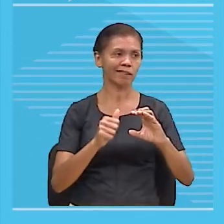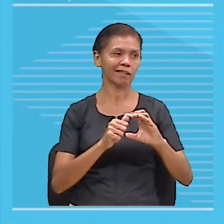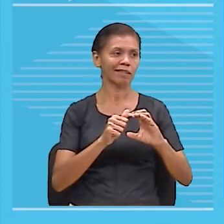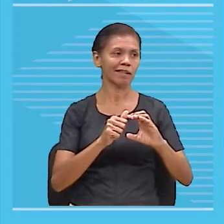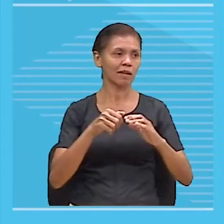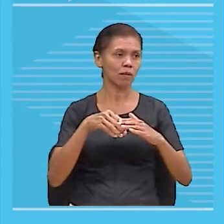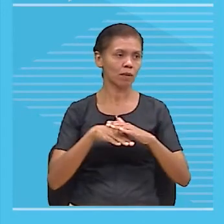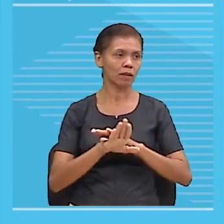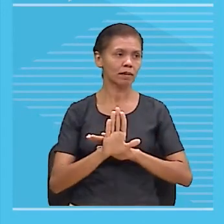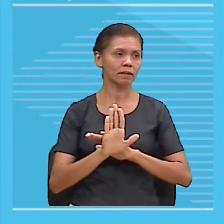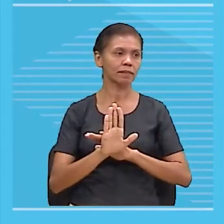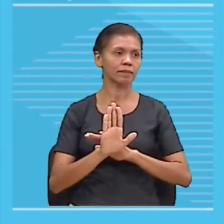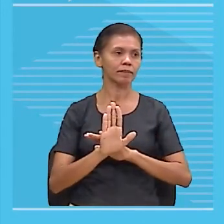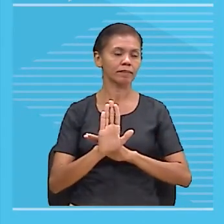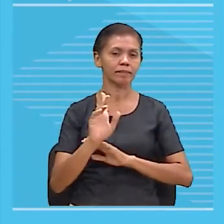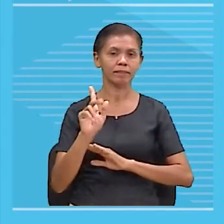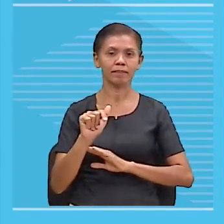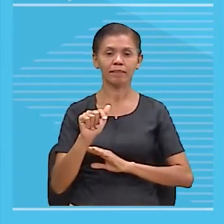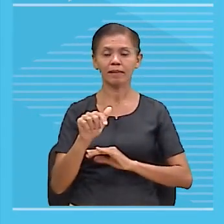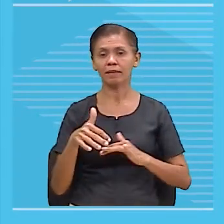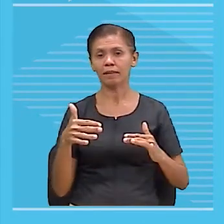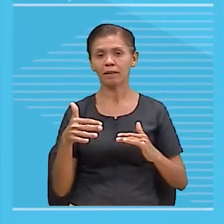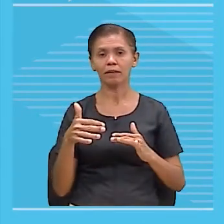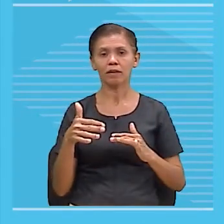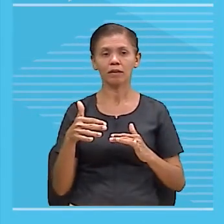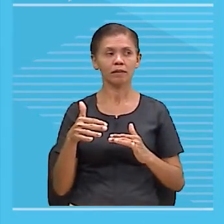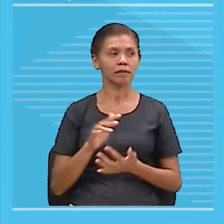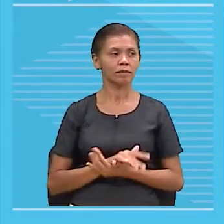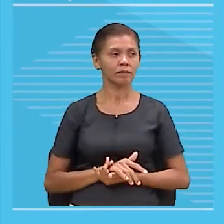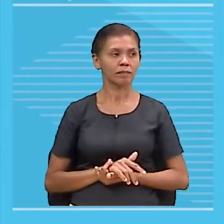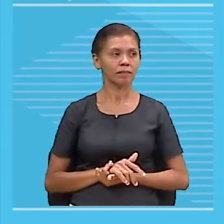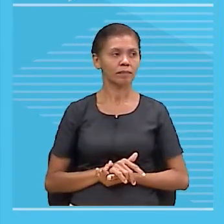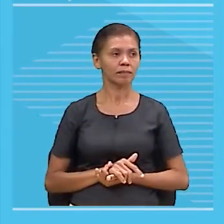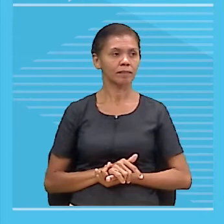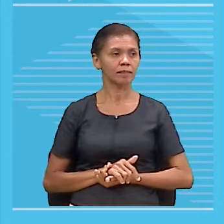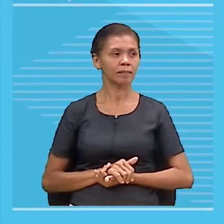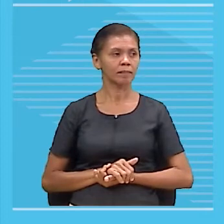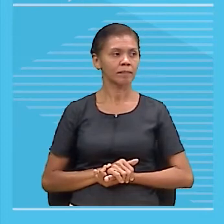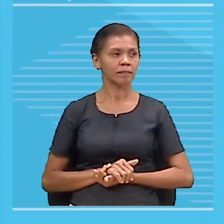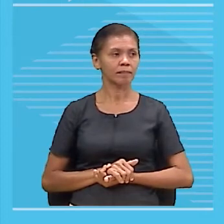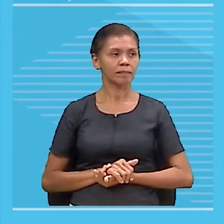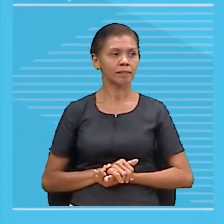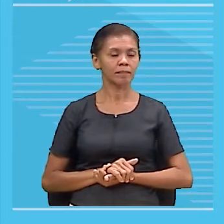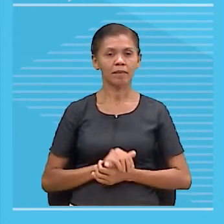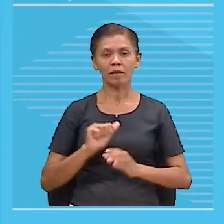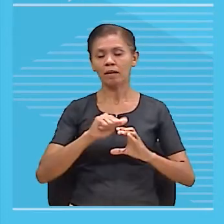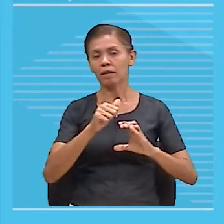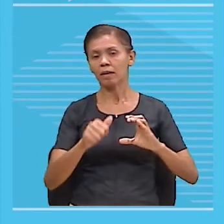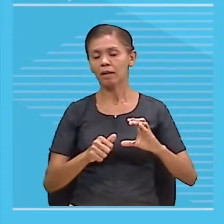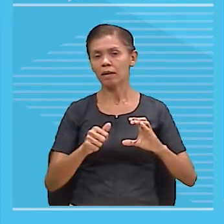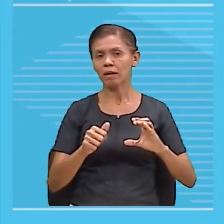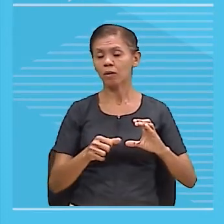armazenada. Então, ele quer saber qual é o valor da quantidade de carga